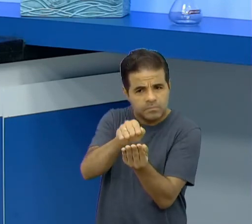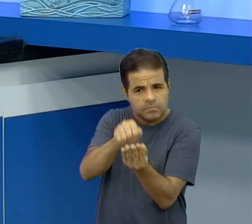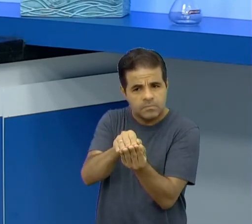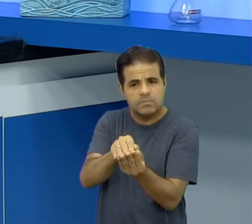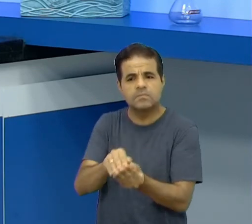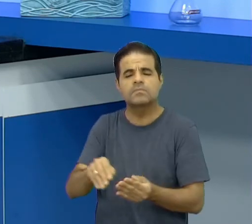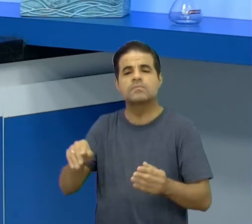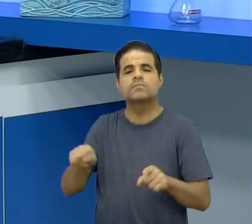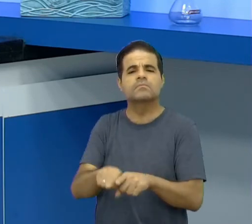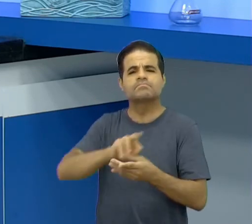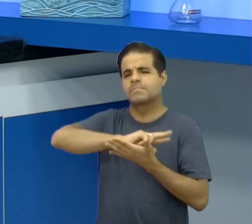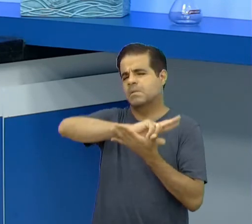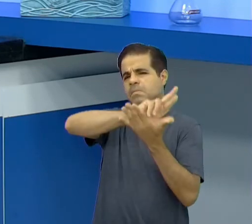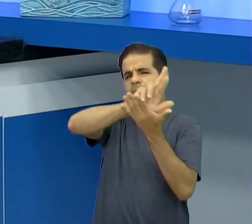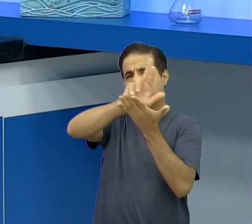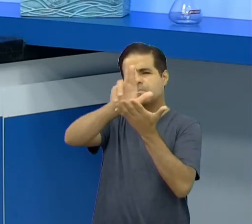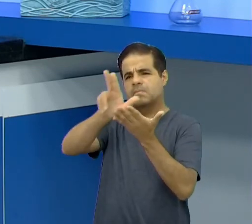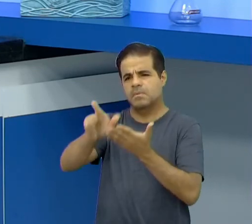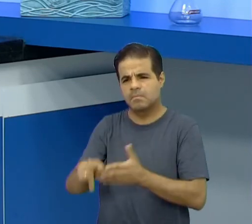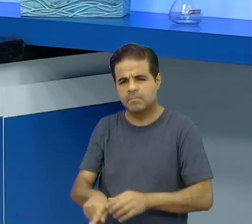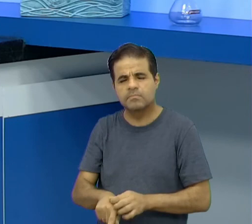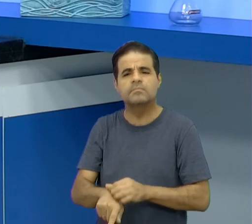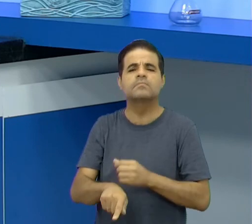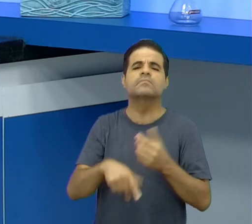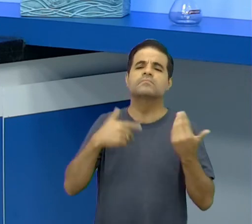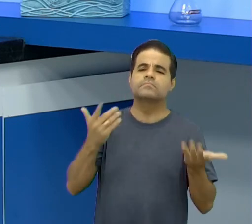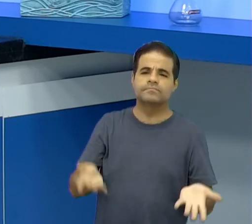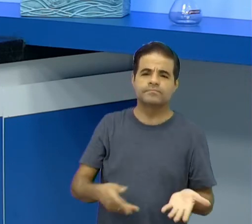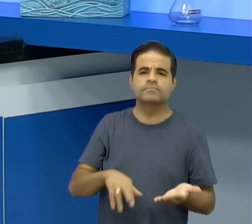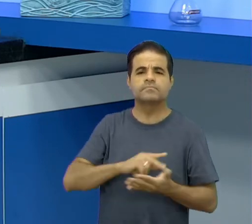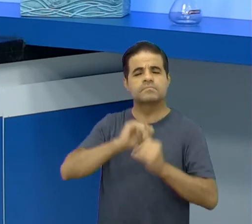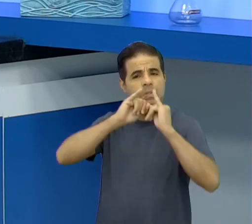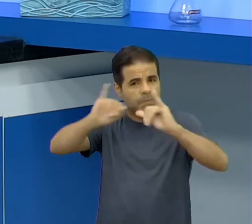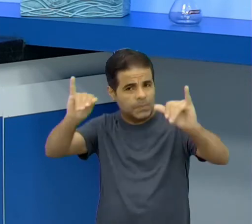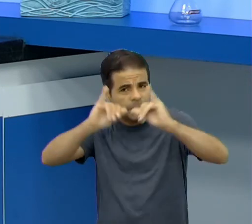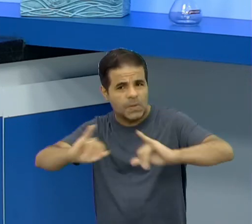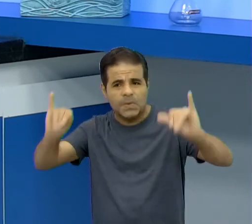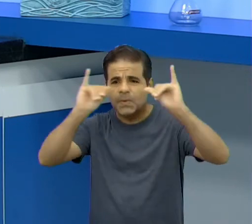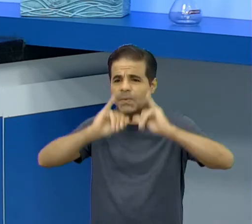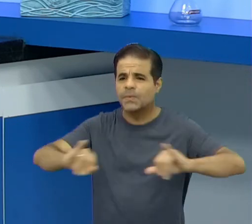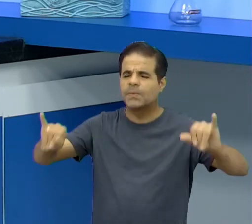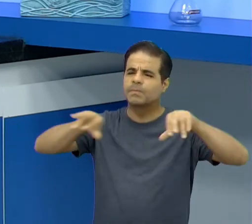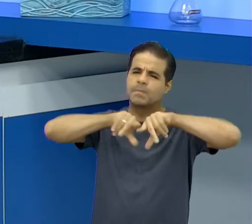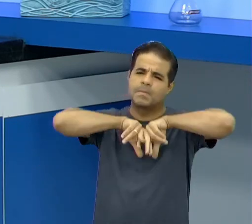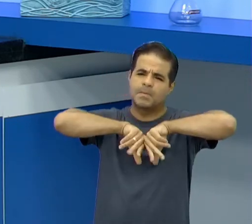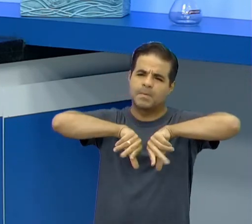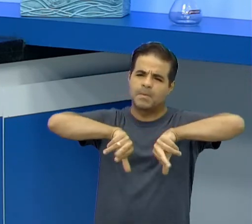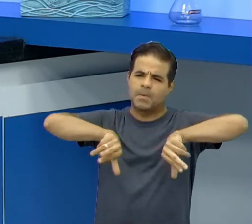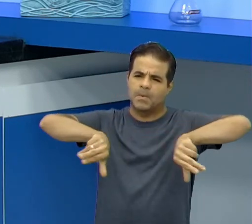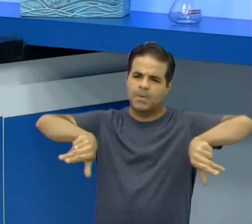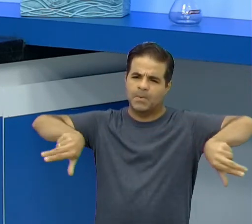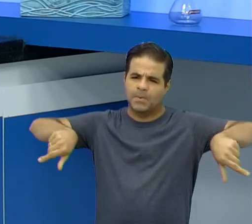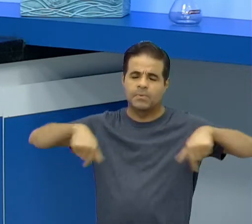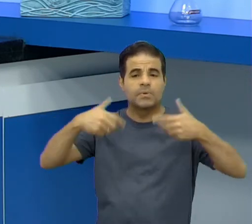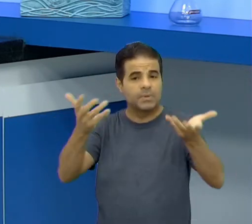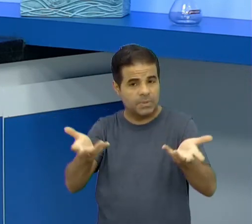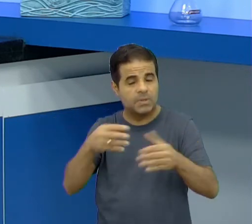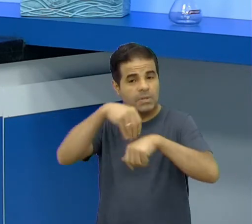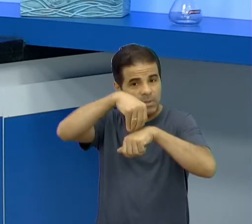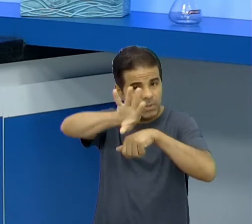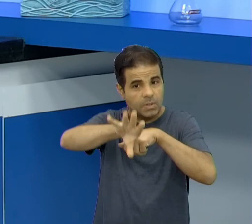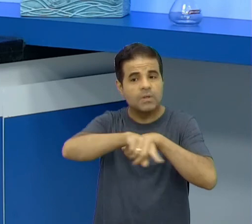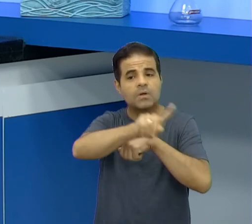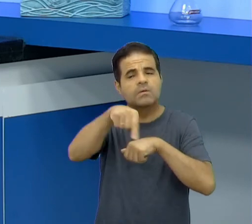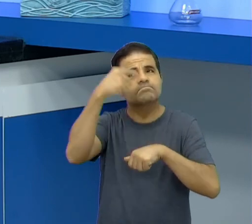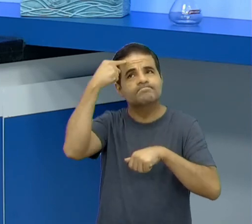tem CDB, tem um monte. As propagandas aí são imensas, tem um monte. E eu quero deixar aí para